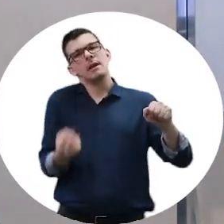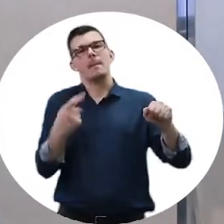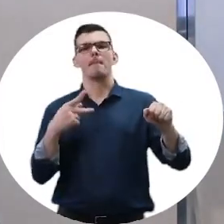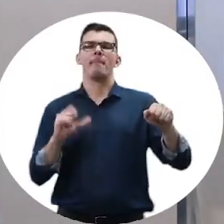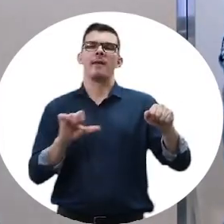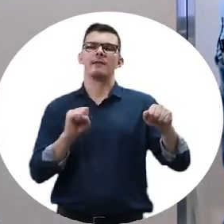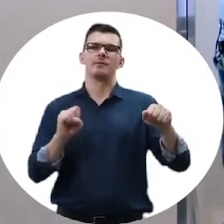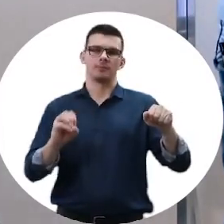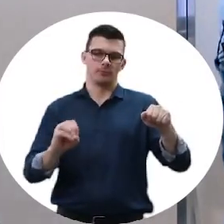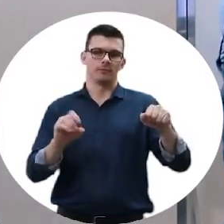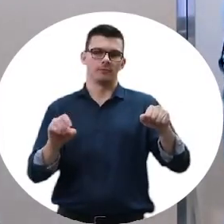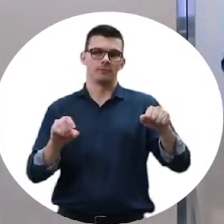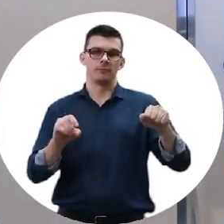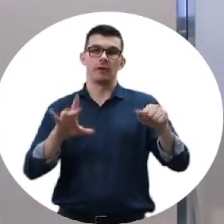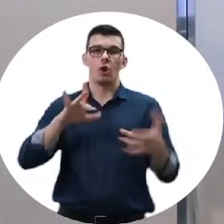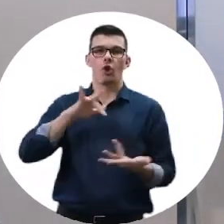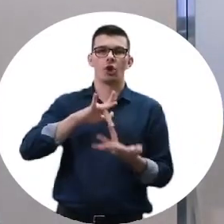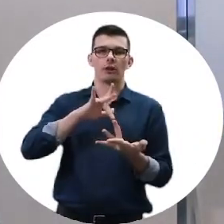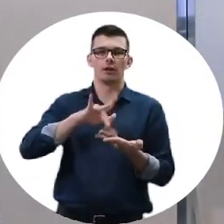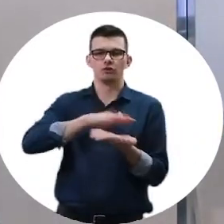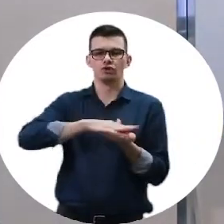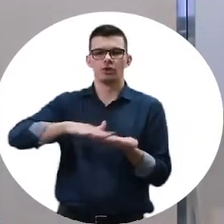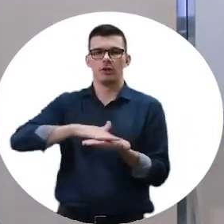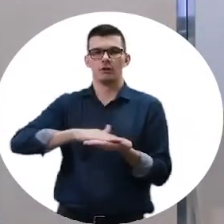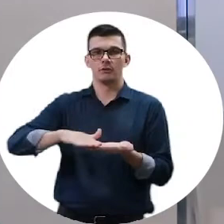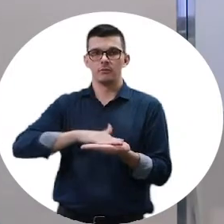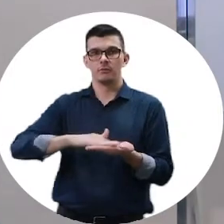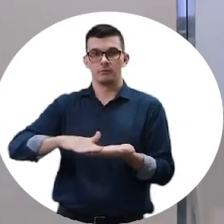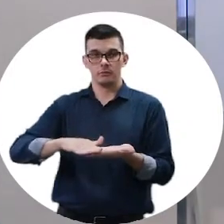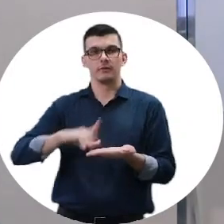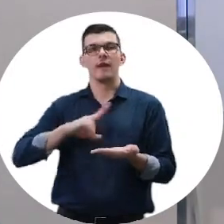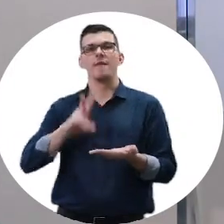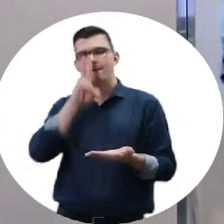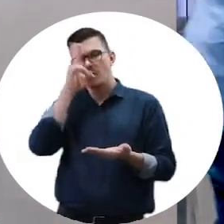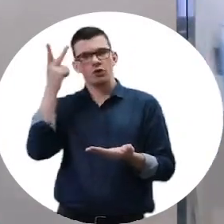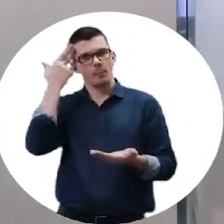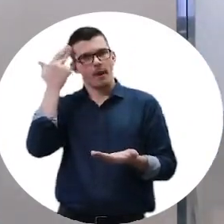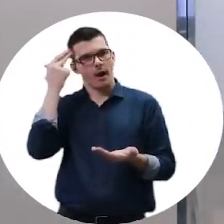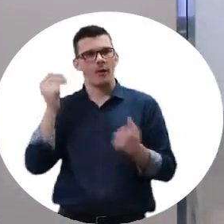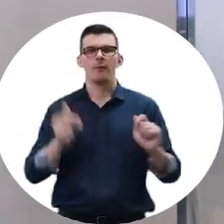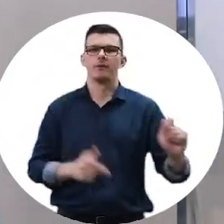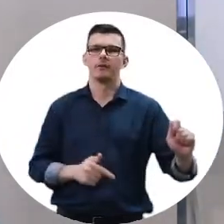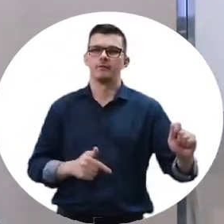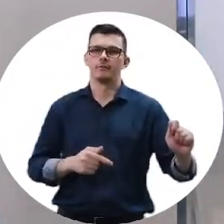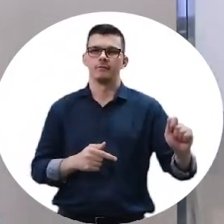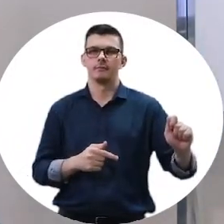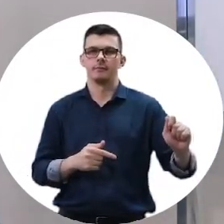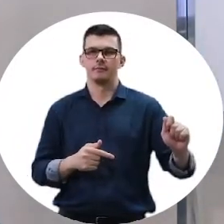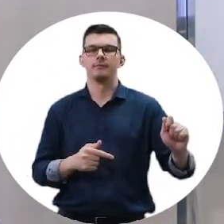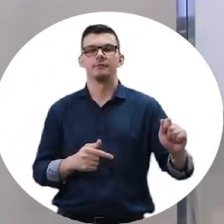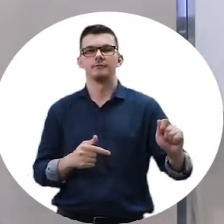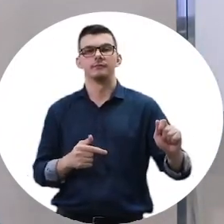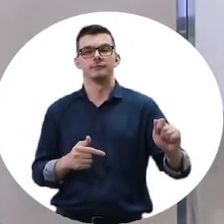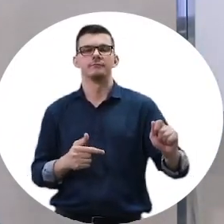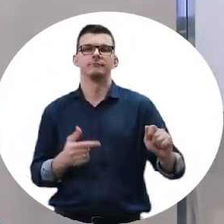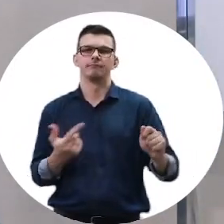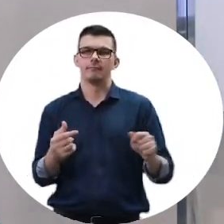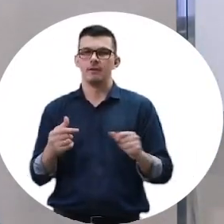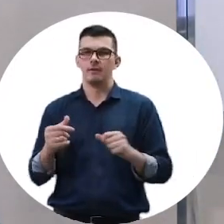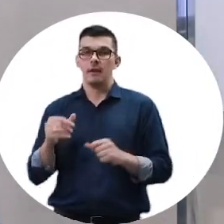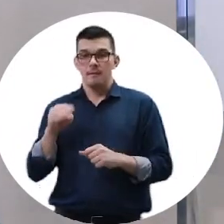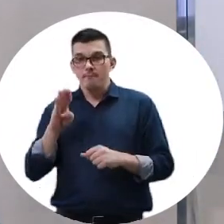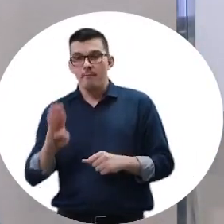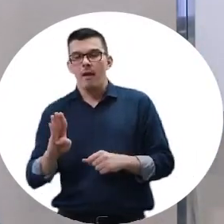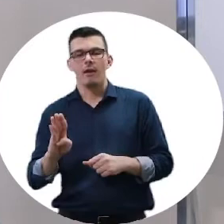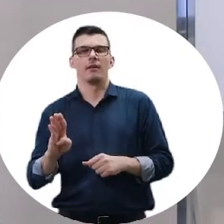peso de A. Ele está em contato com o chão. Então tem a normal de A. B está em contato com o chão. E tem massa.